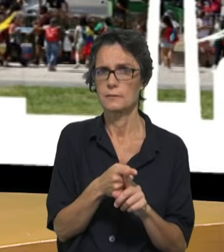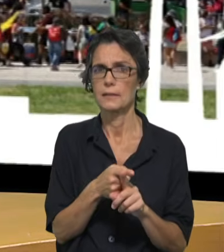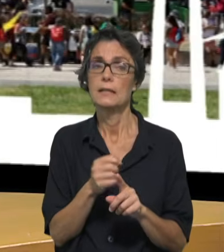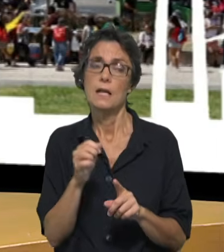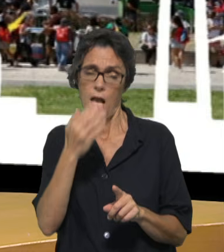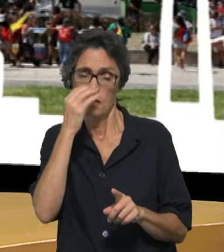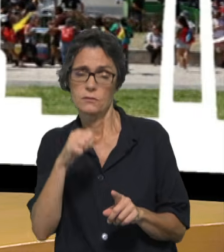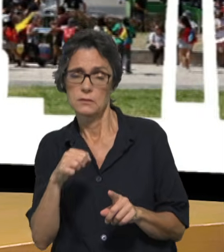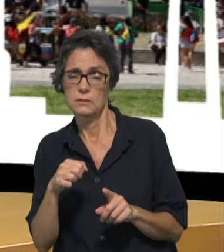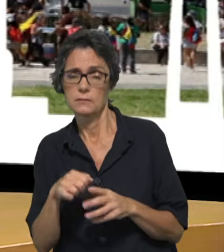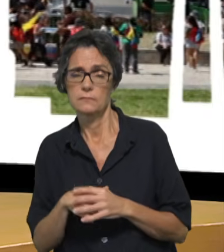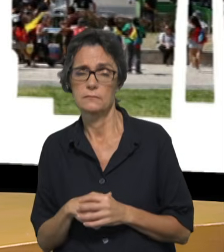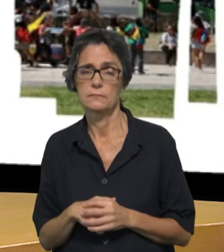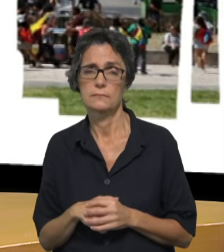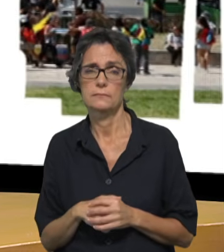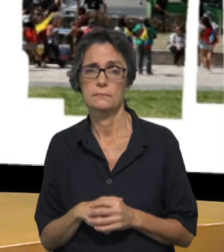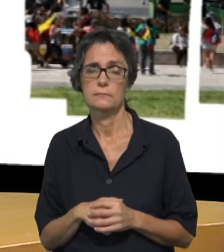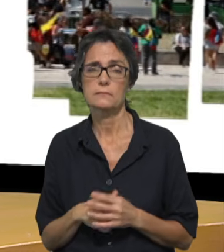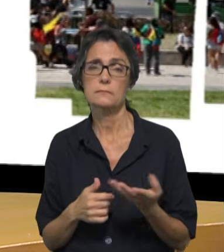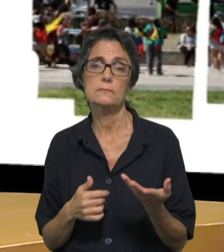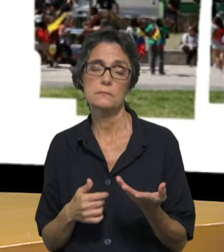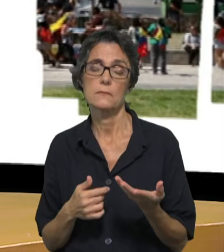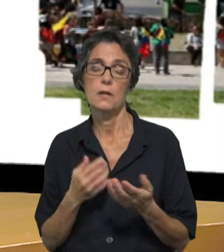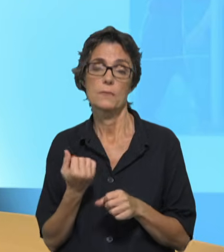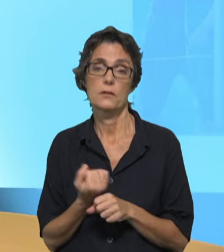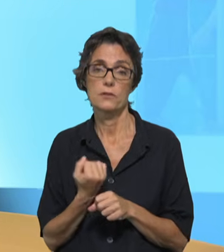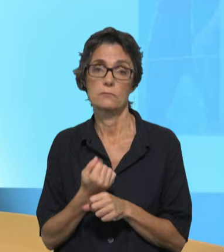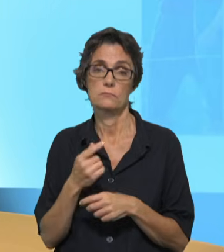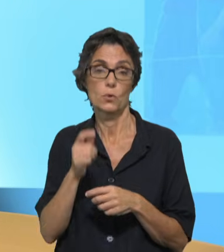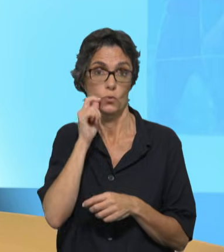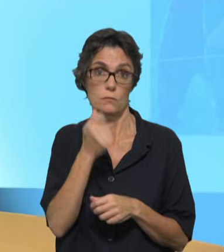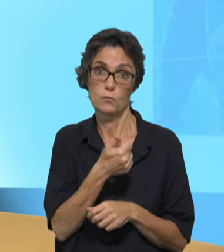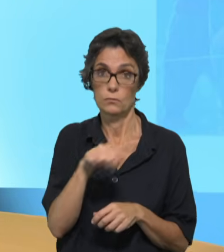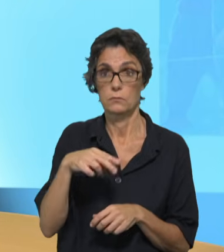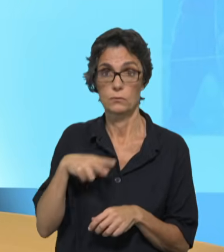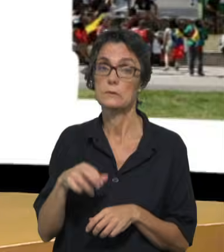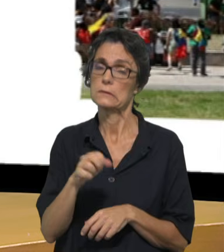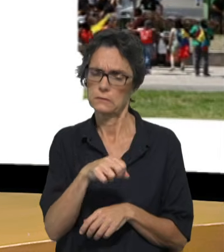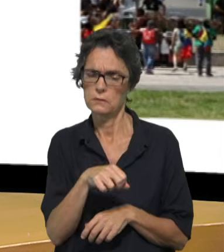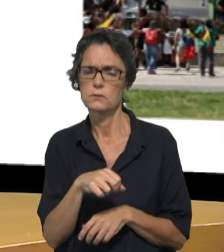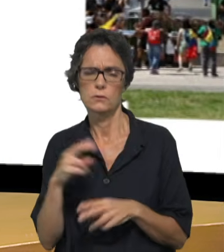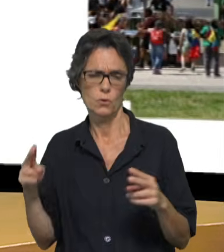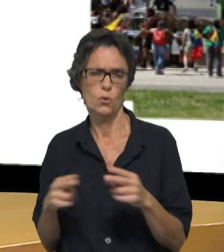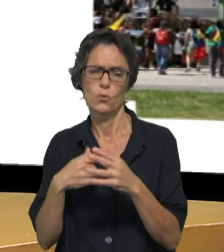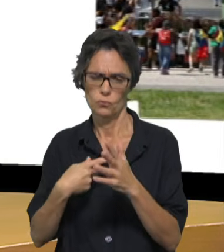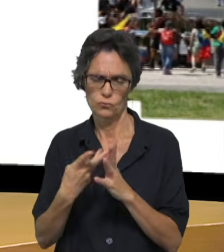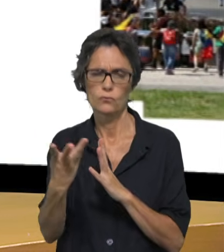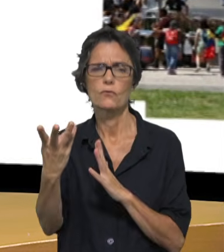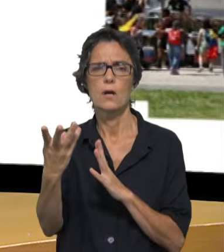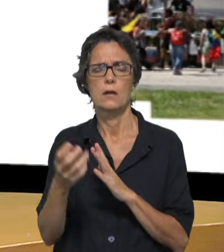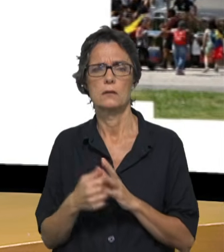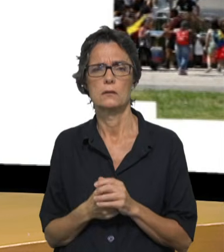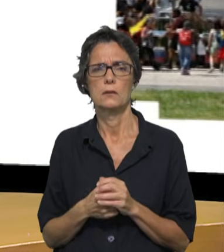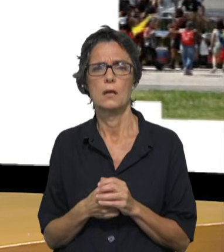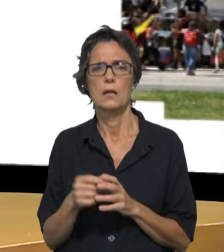foi, enfim, um setor que foi ativado. Já foi no setor e temos bons ativado. exemplos em Portugal, não é? Já tivemos várias jornadas, já tivemos... Há